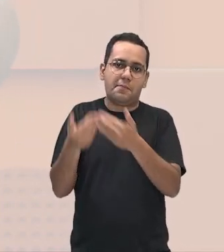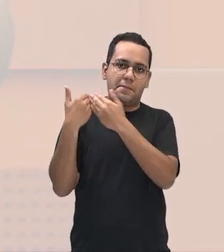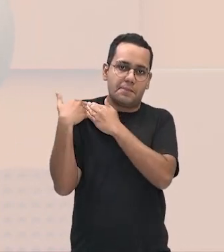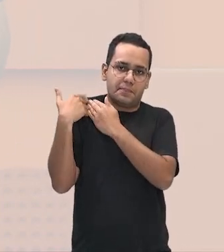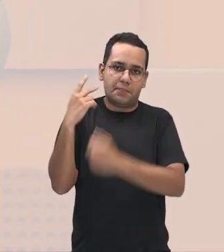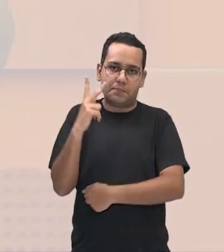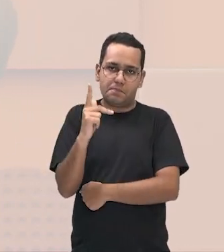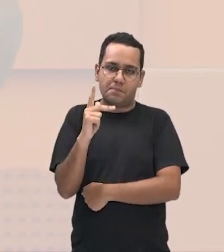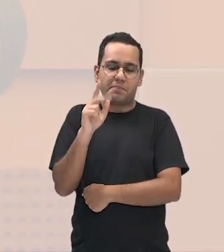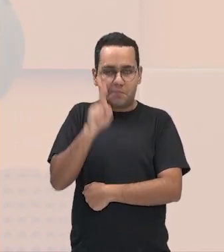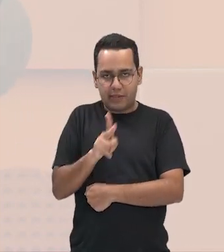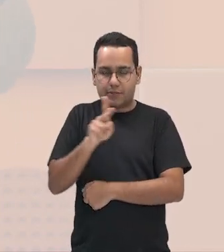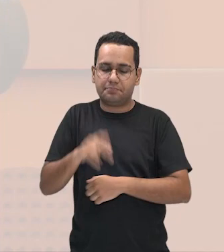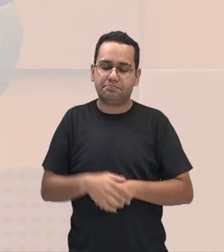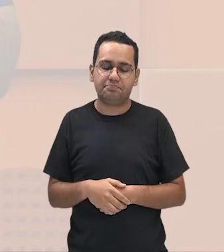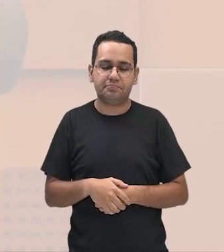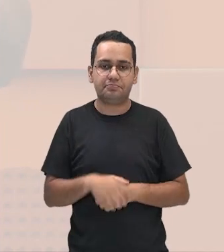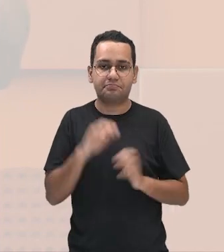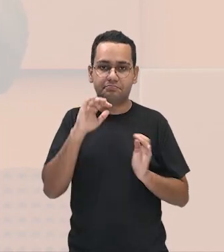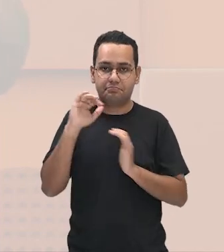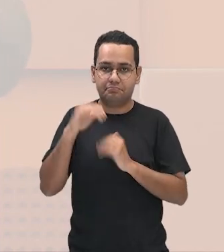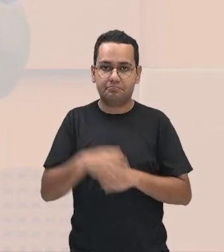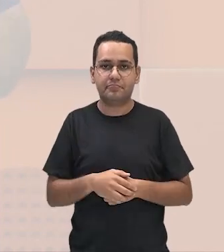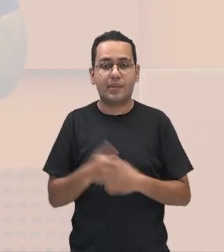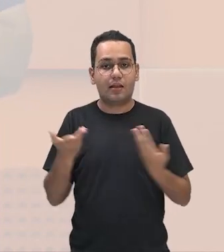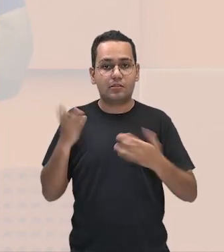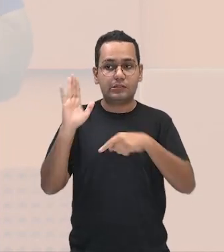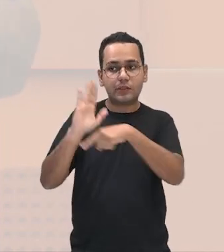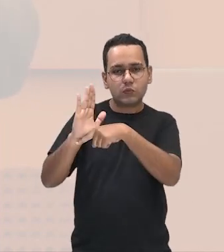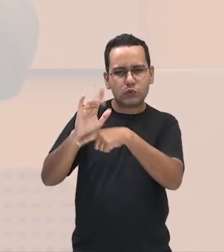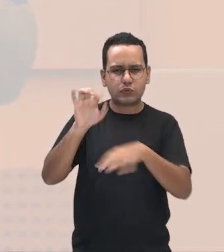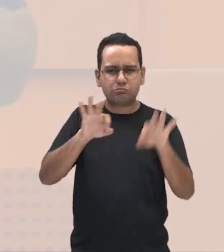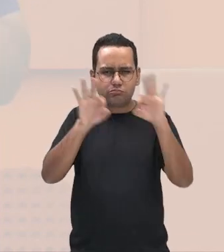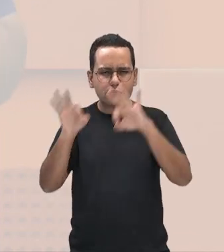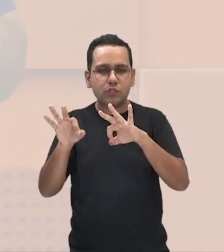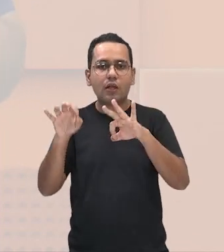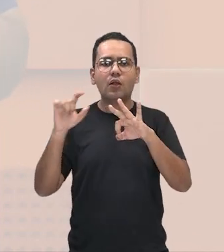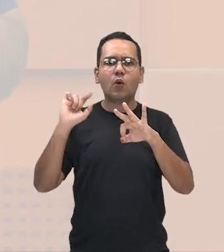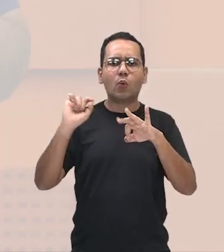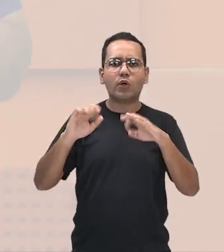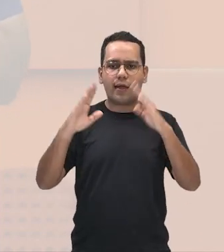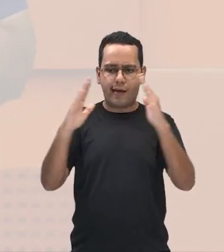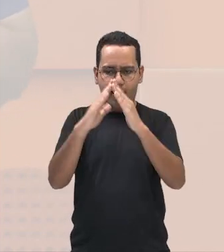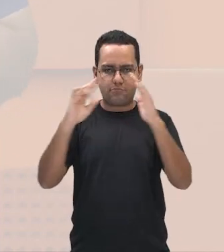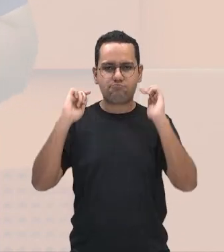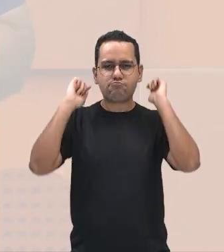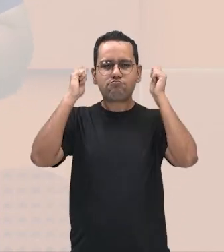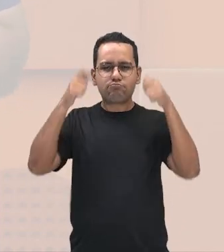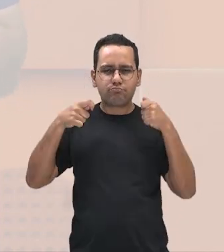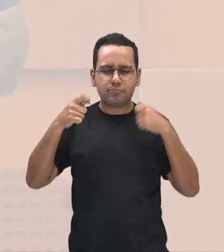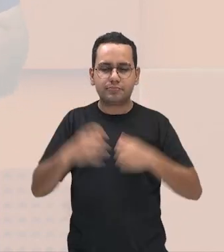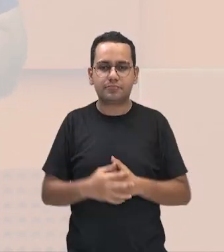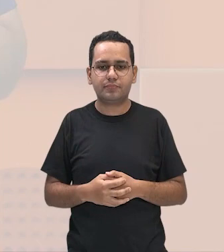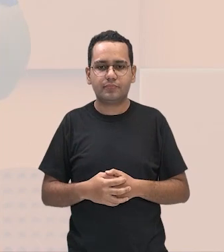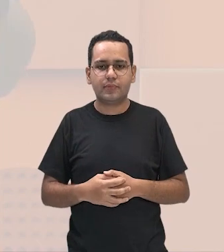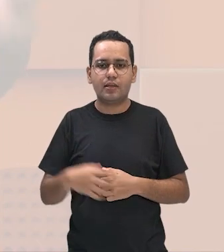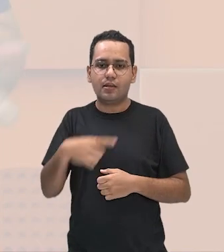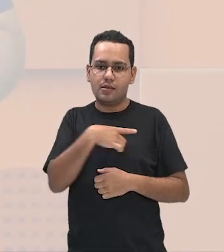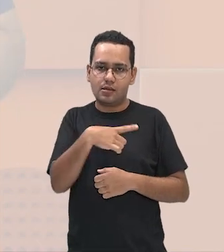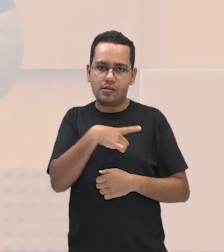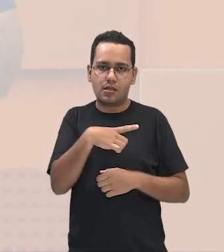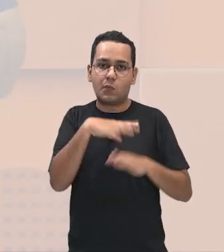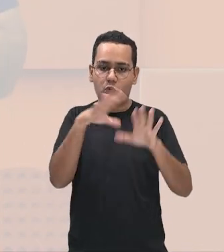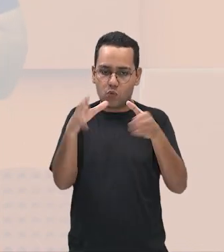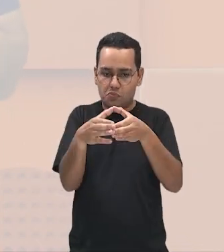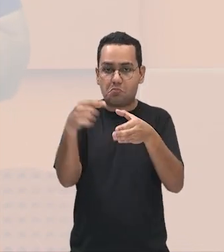temos agora então um VTzinho para a gente falar então um pouco sobre os monastérios e nós temos então uma ordem que foi muito importante criada